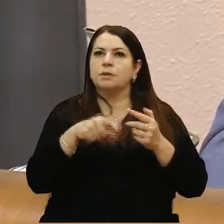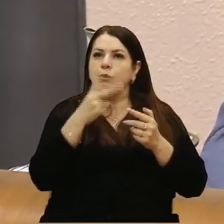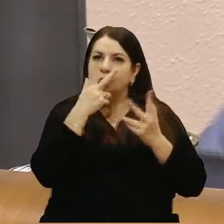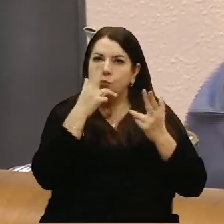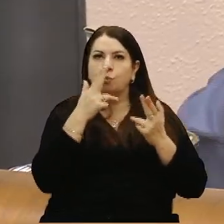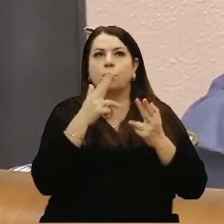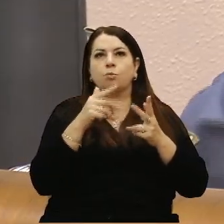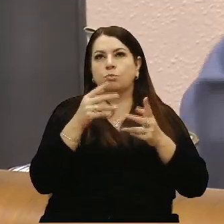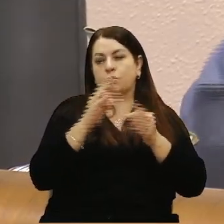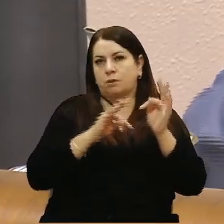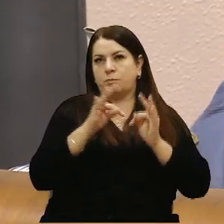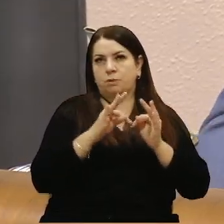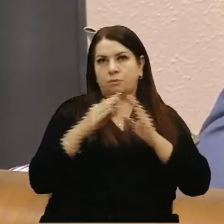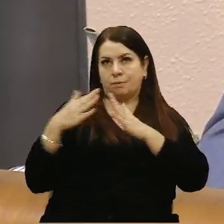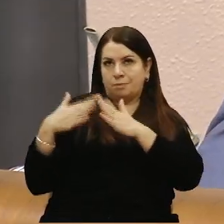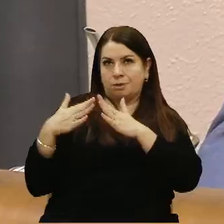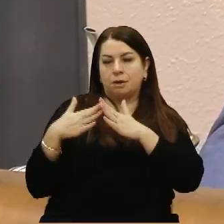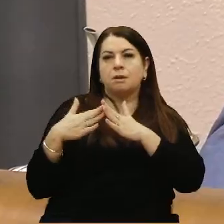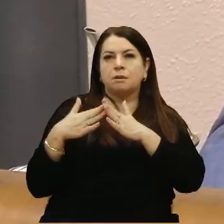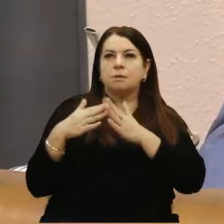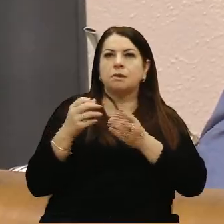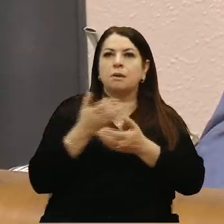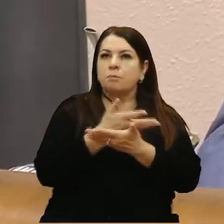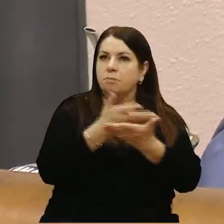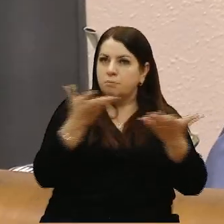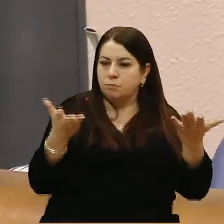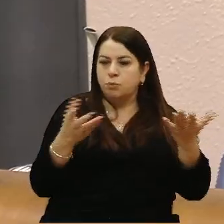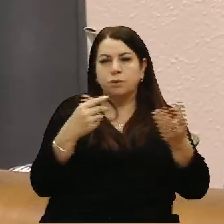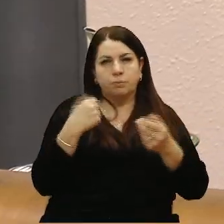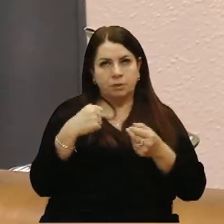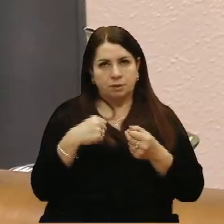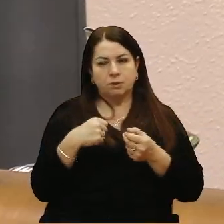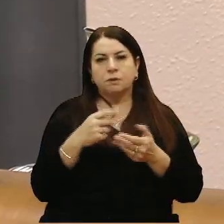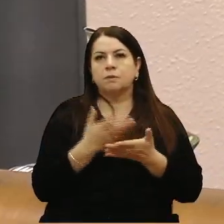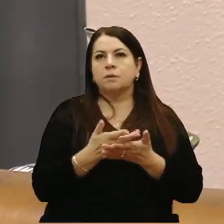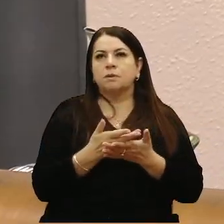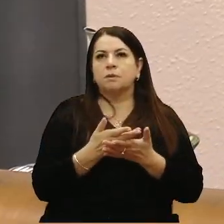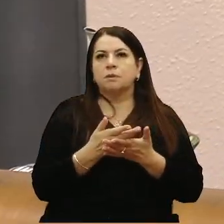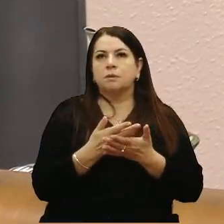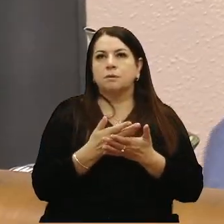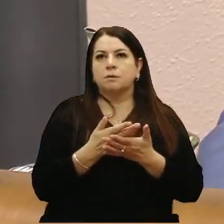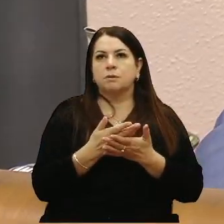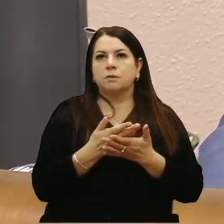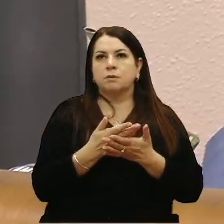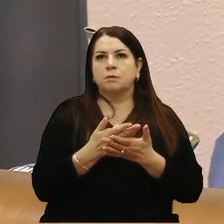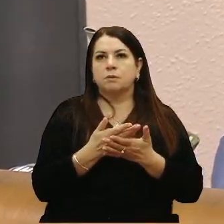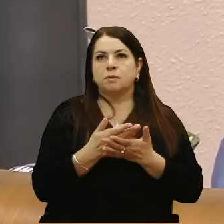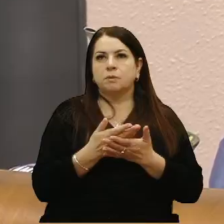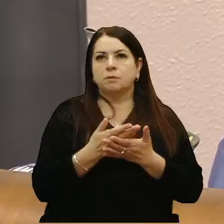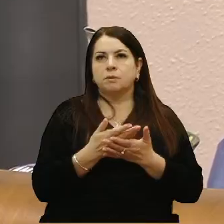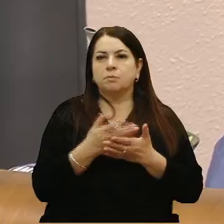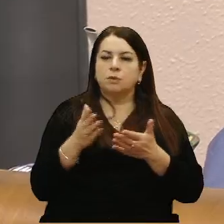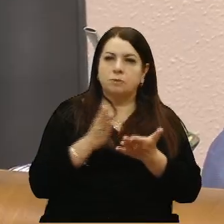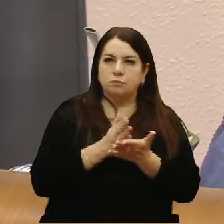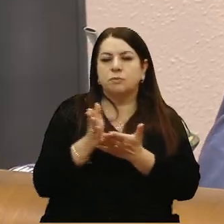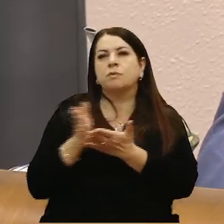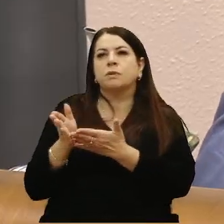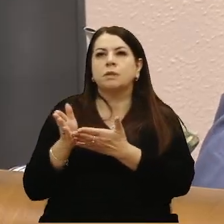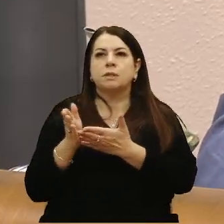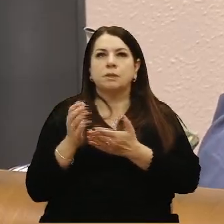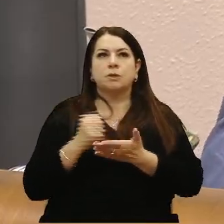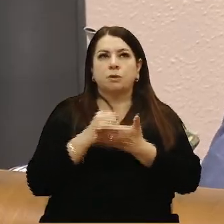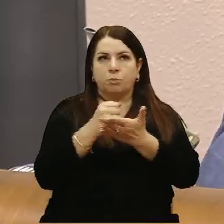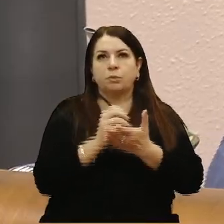mesmo tratamento. A casa está à disposição também, naquilo que for possível, para eventuais diligências e